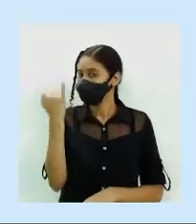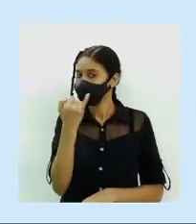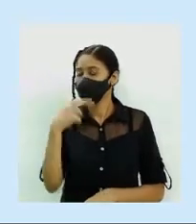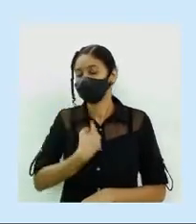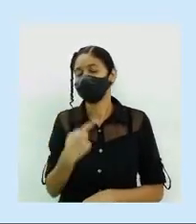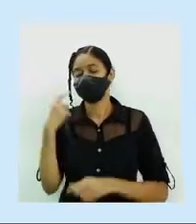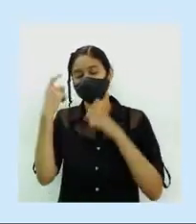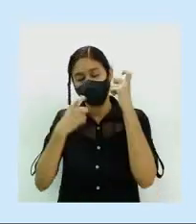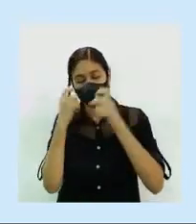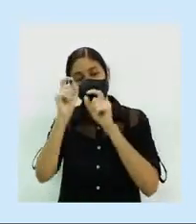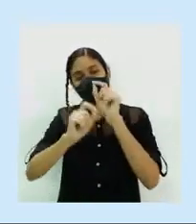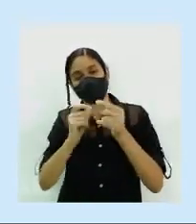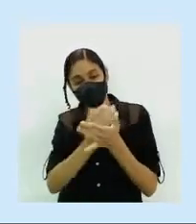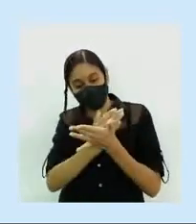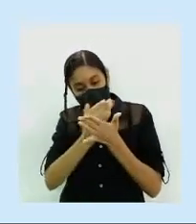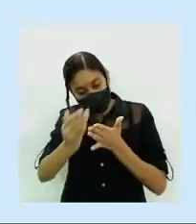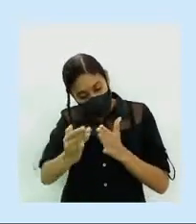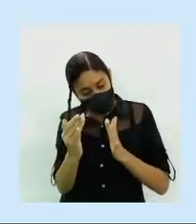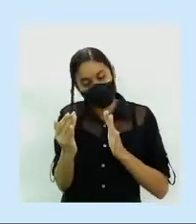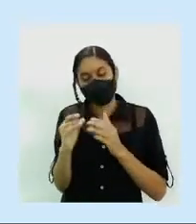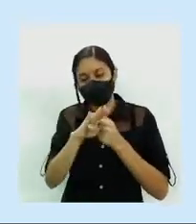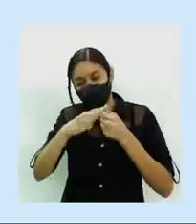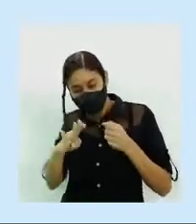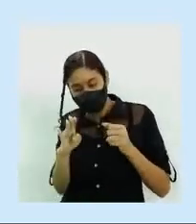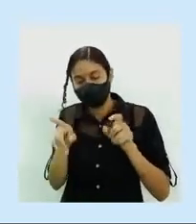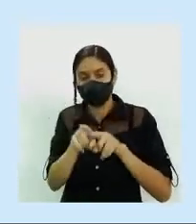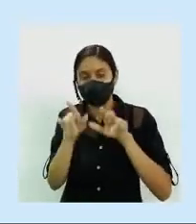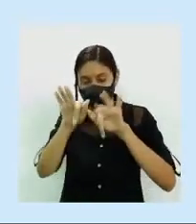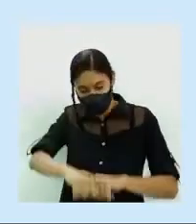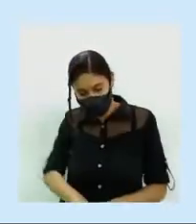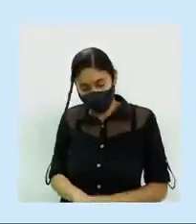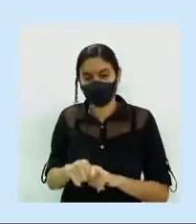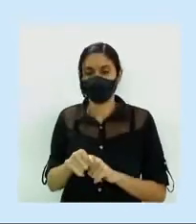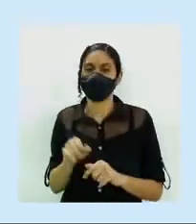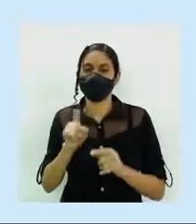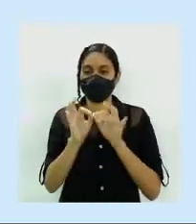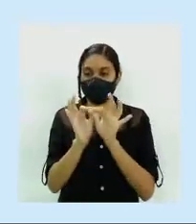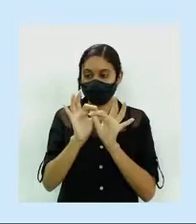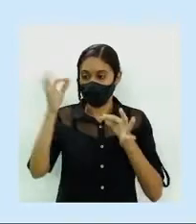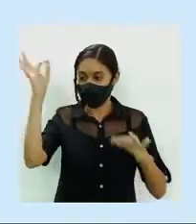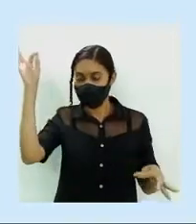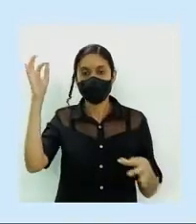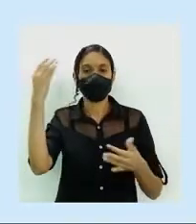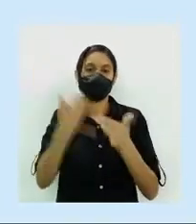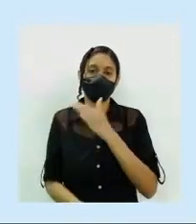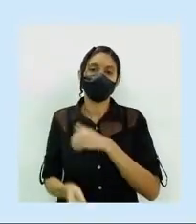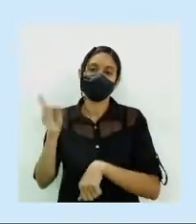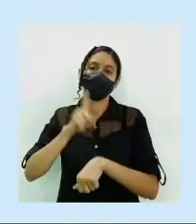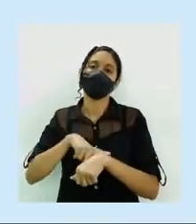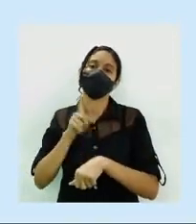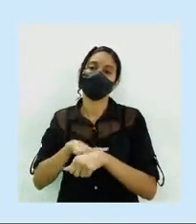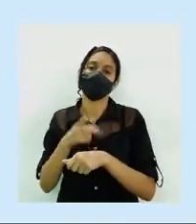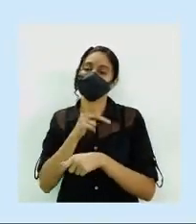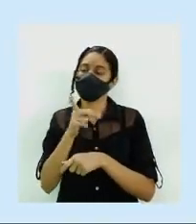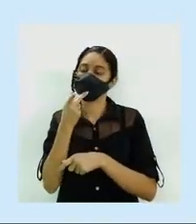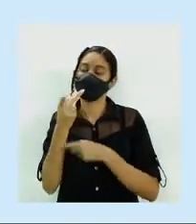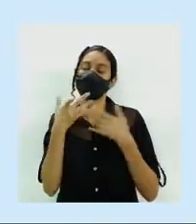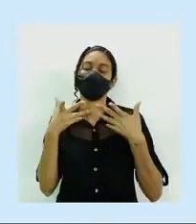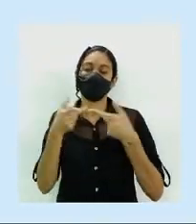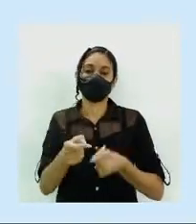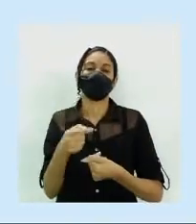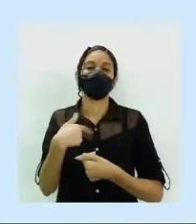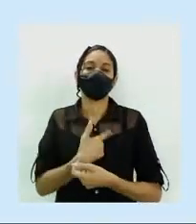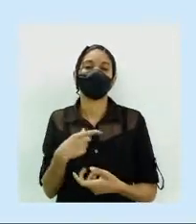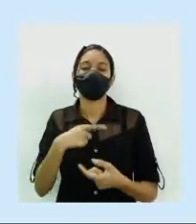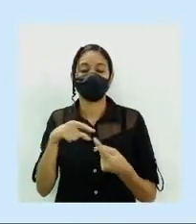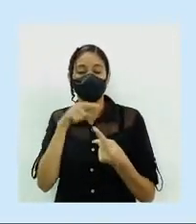gente se preocupe com o início, meio e fim, para que ele não fique tão estendido, a gente acabe se perdendo e não fale tudo aquilo que a gente